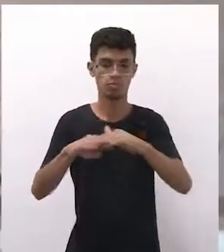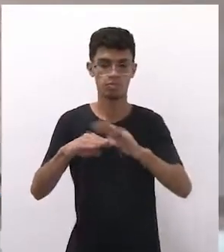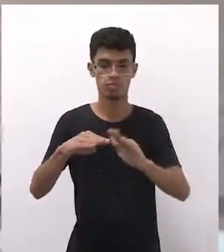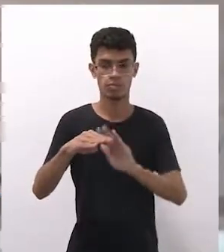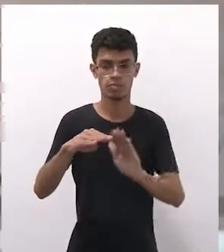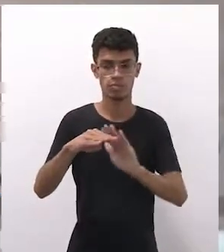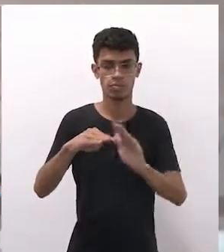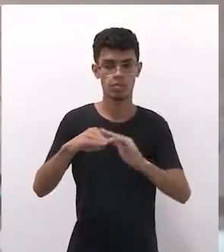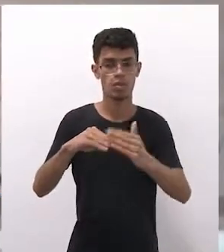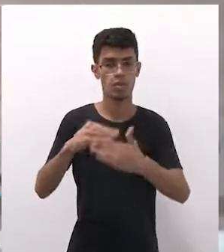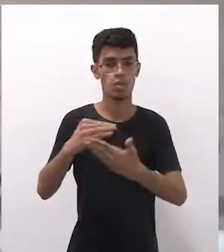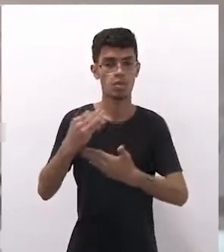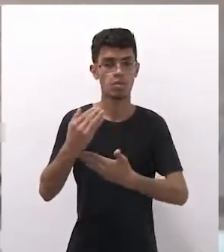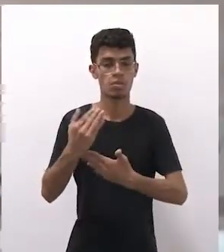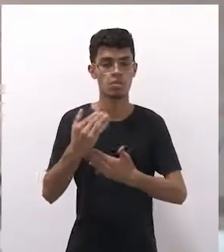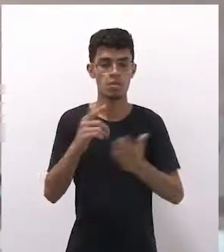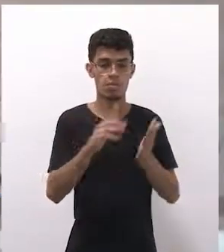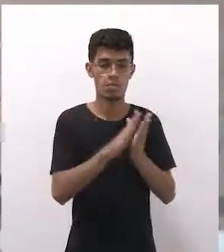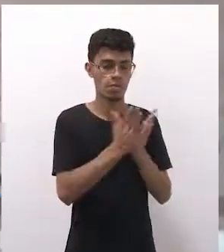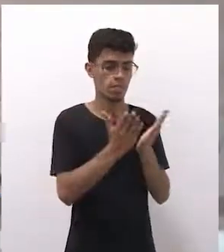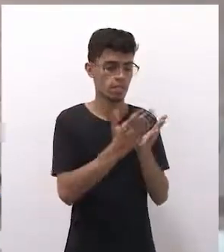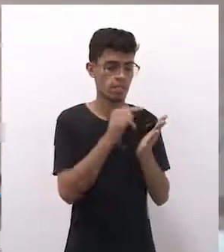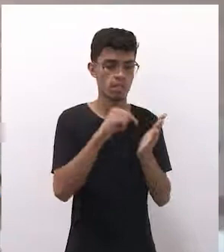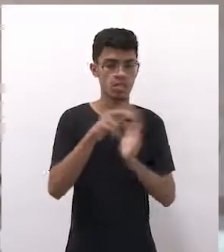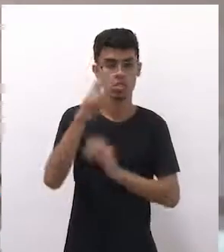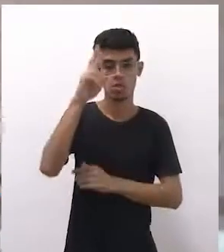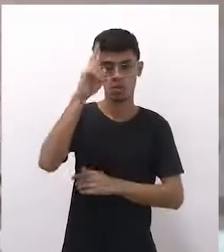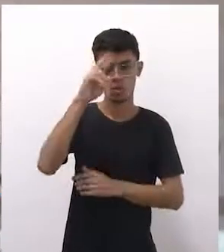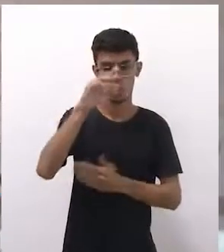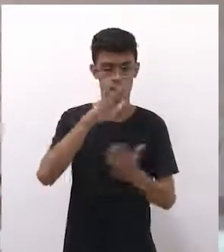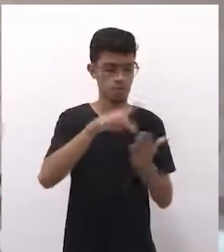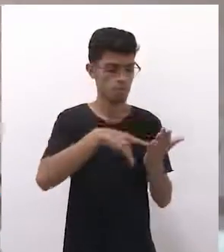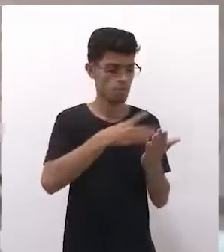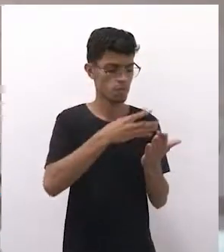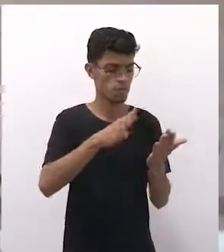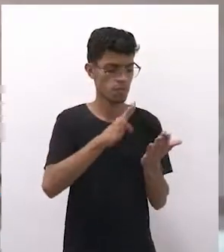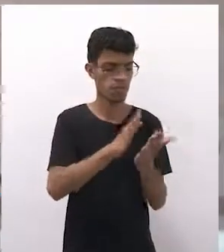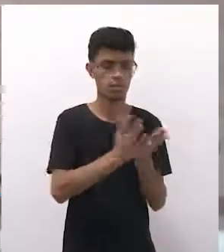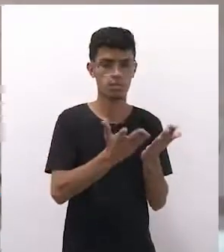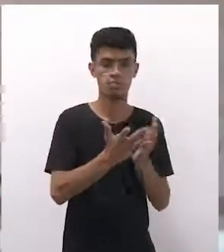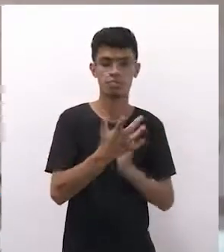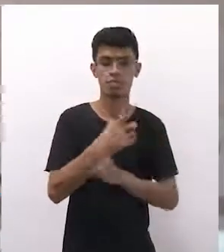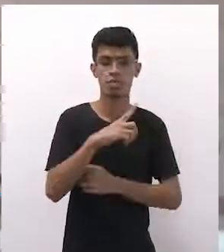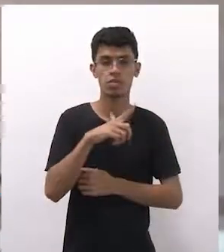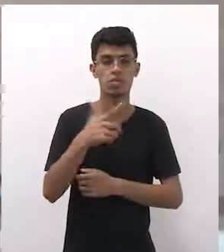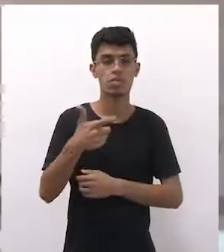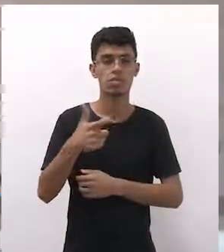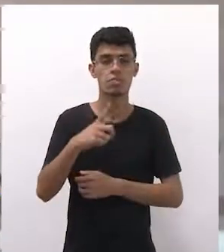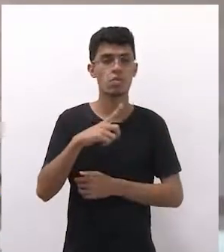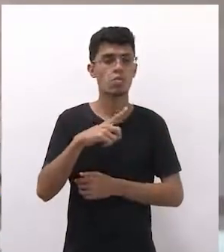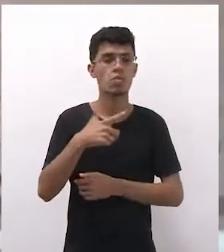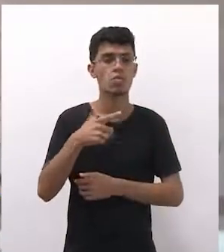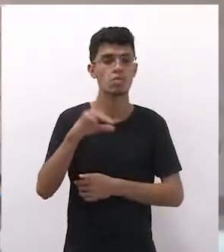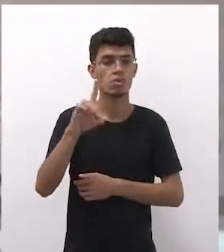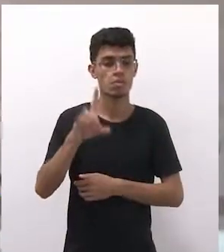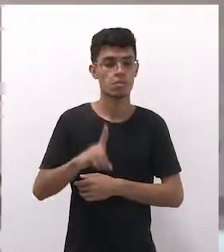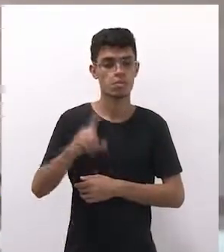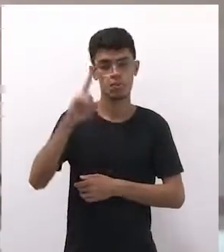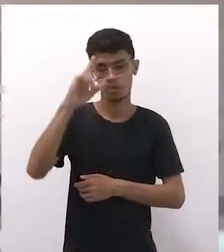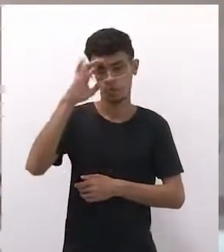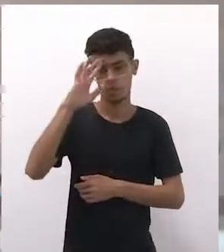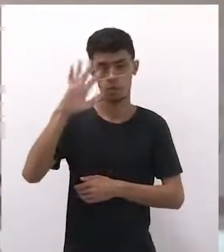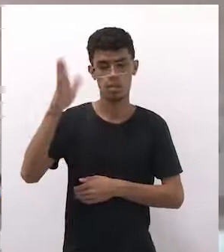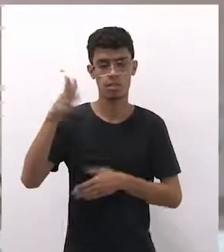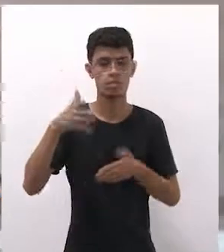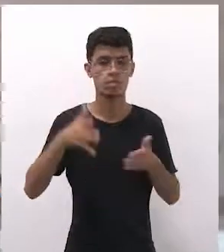nunca tive uma história em quadrinhos na minha vida, perdi esse direito de sonhar, do lúdico, e hoje sou uma